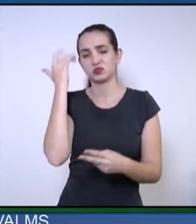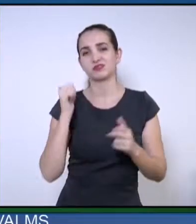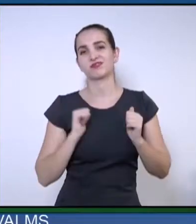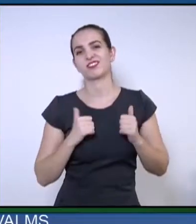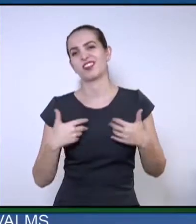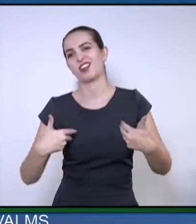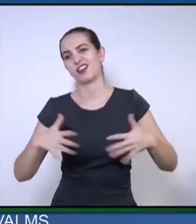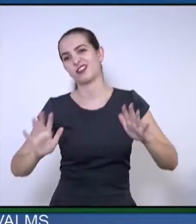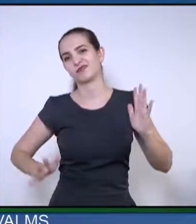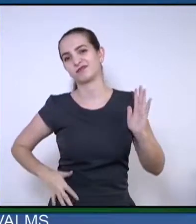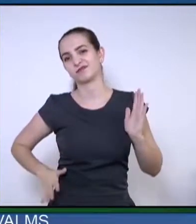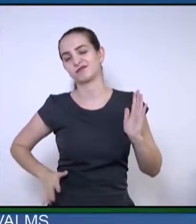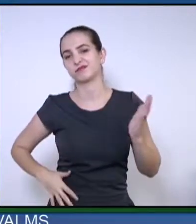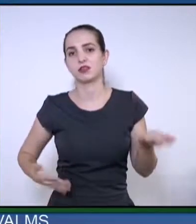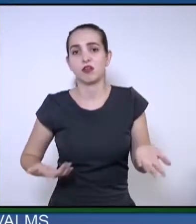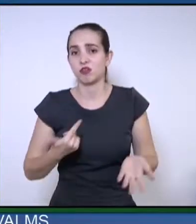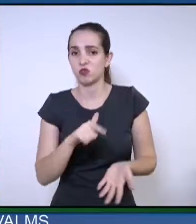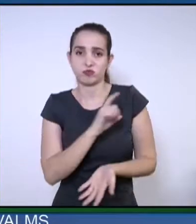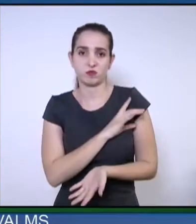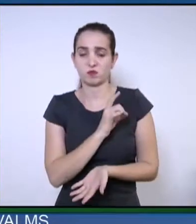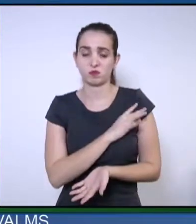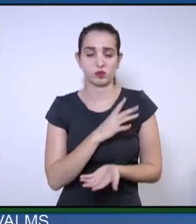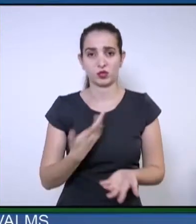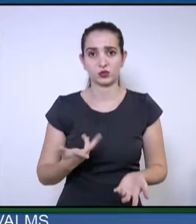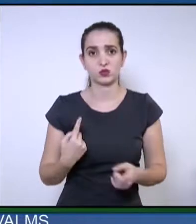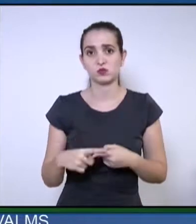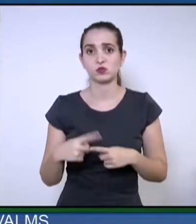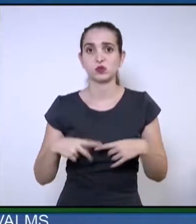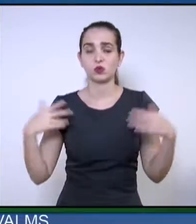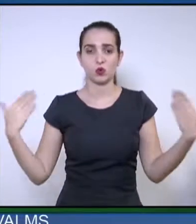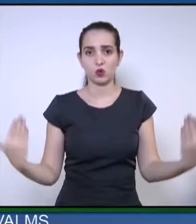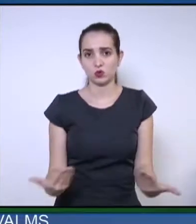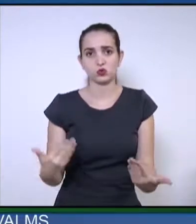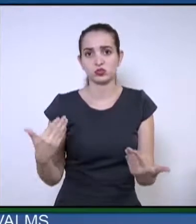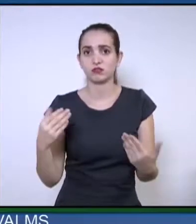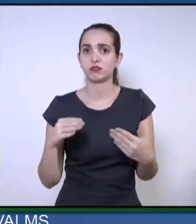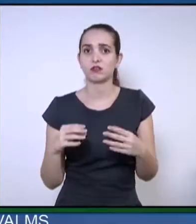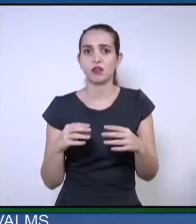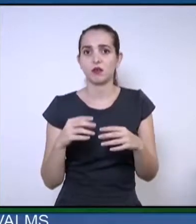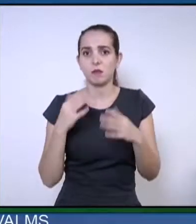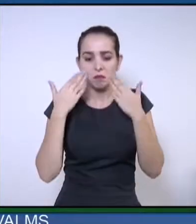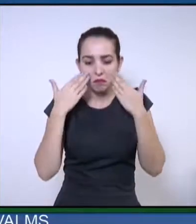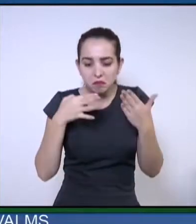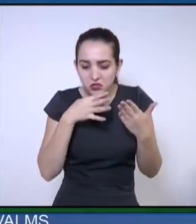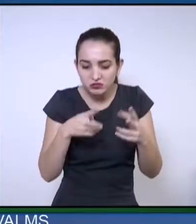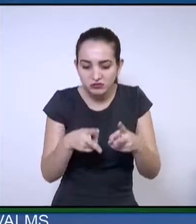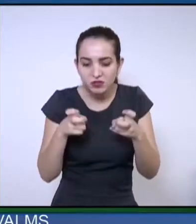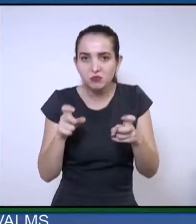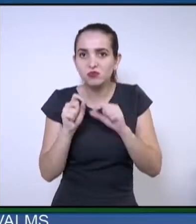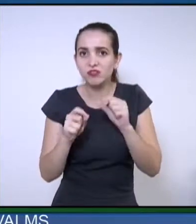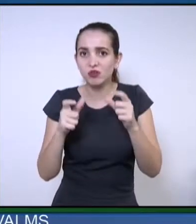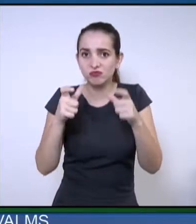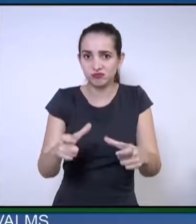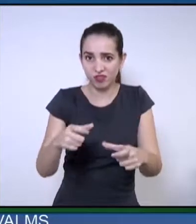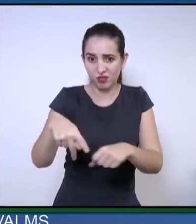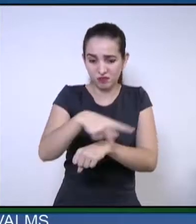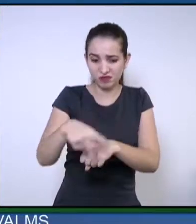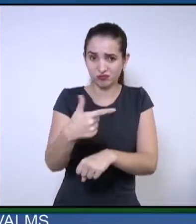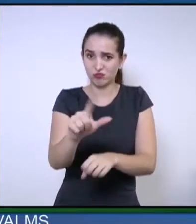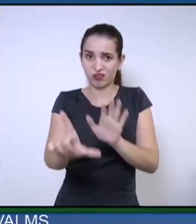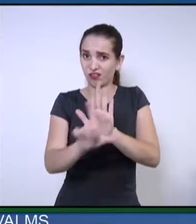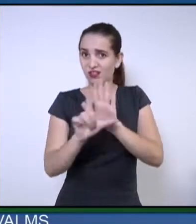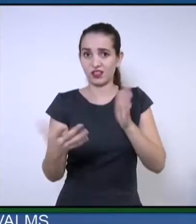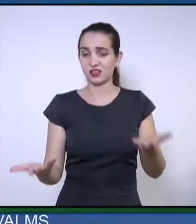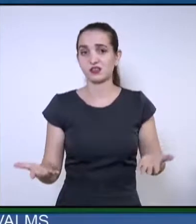vai. É igual a Vossa Excelência disse, hoje em dia está a terra sem lei. E nós somos